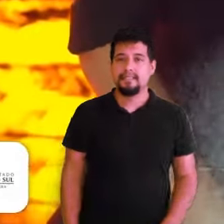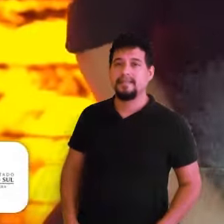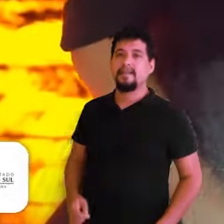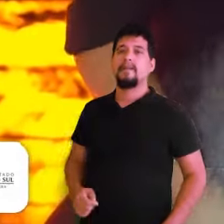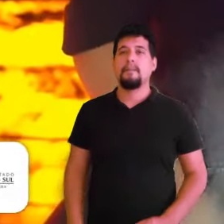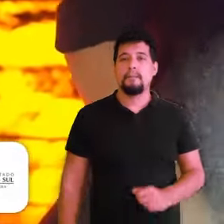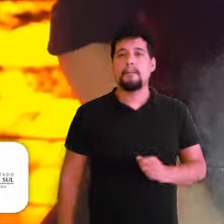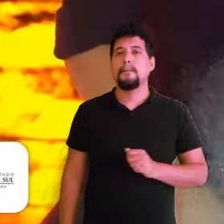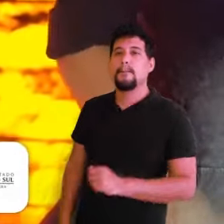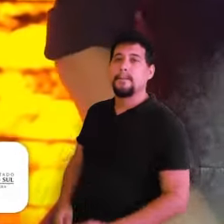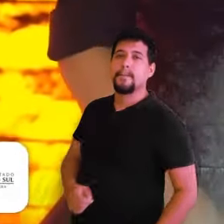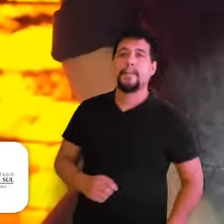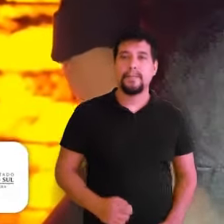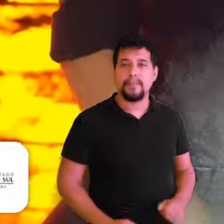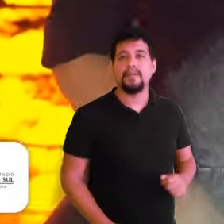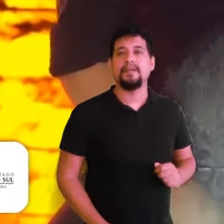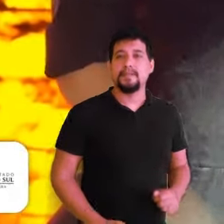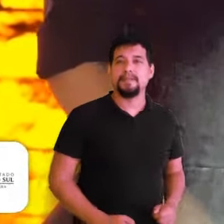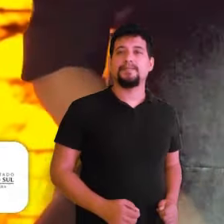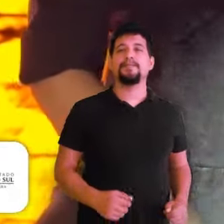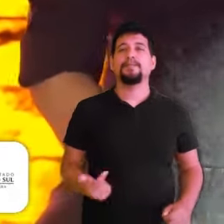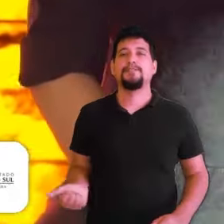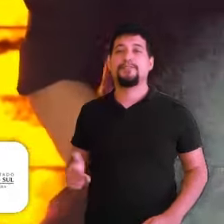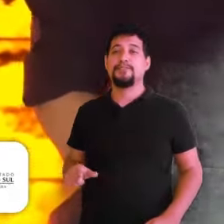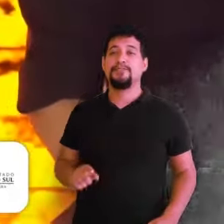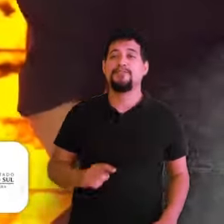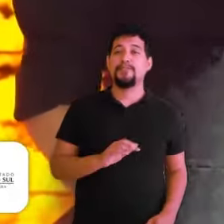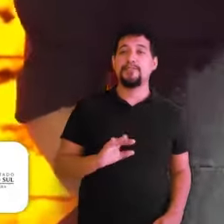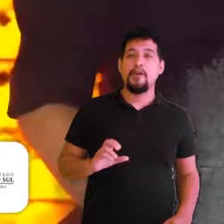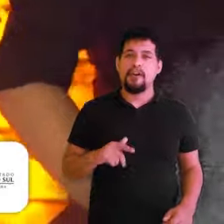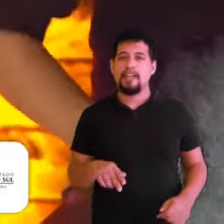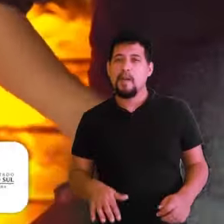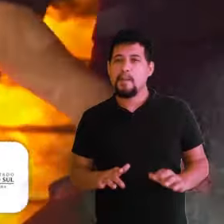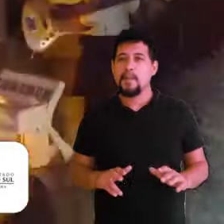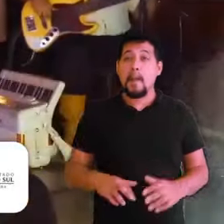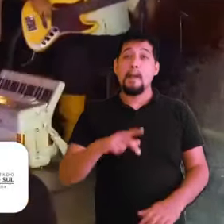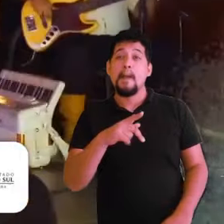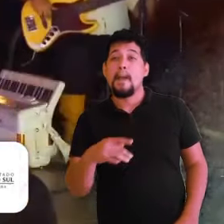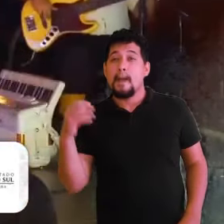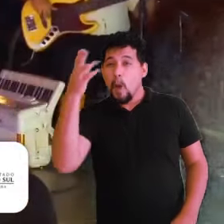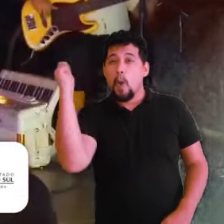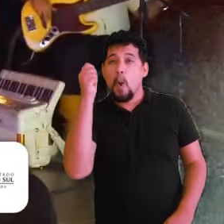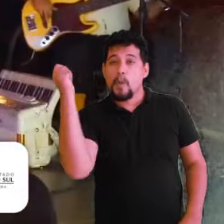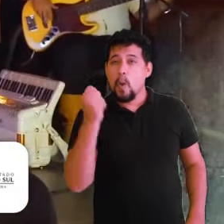E mais uma do toque da gaita do canhoto assim, peão que é peão não chora assim.